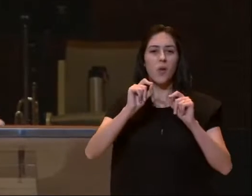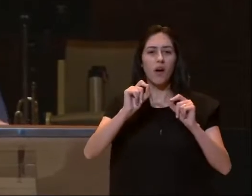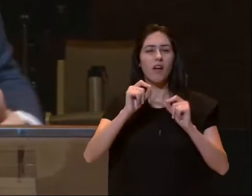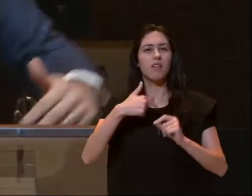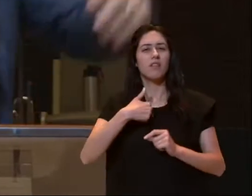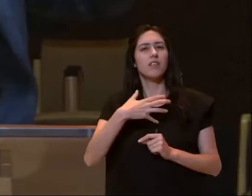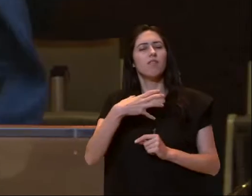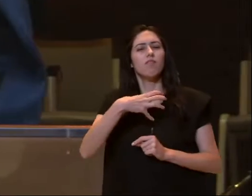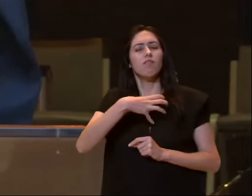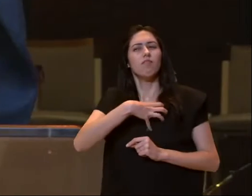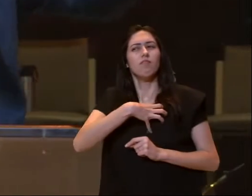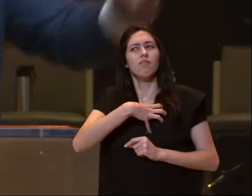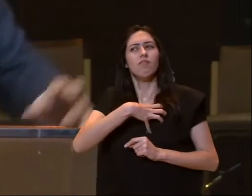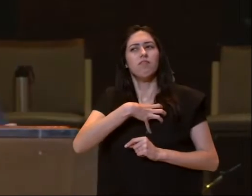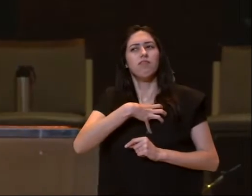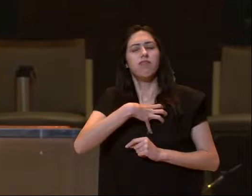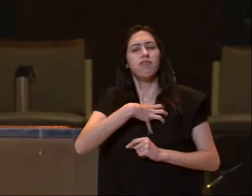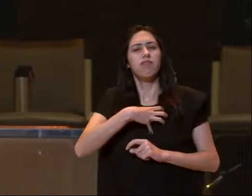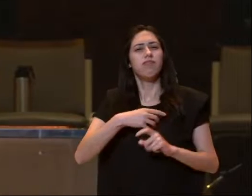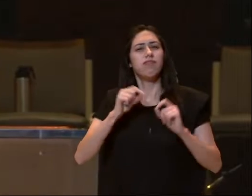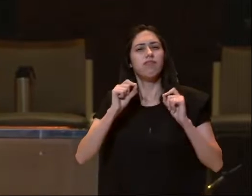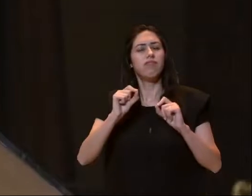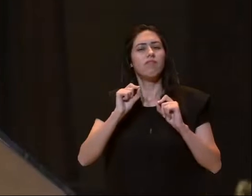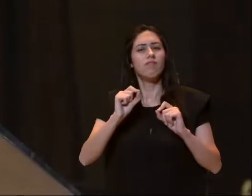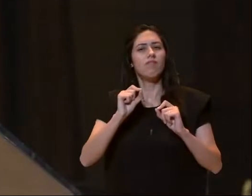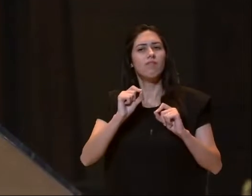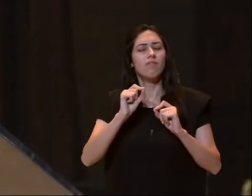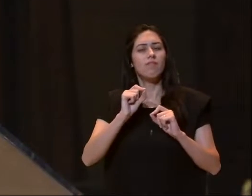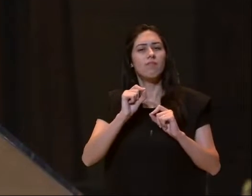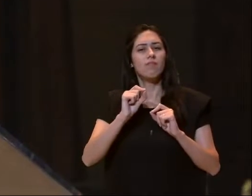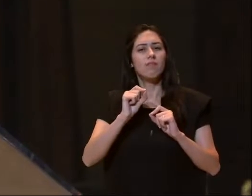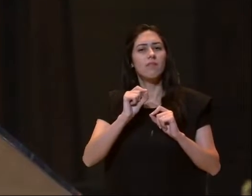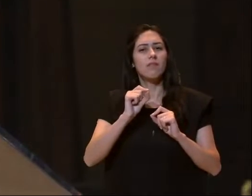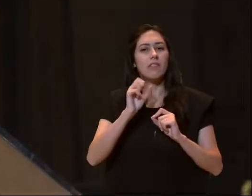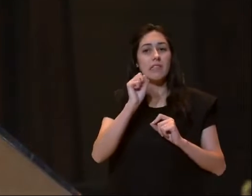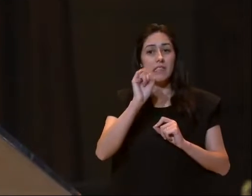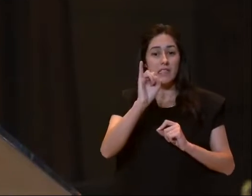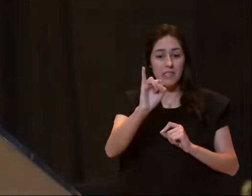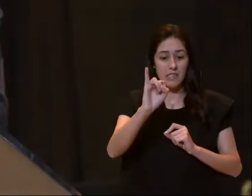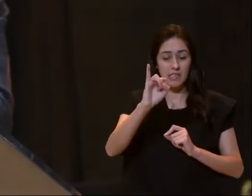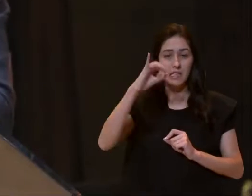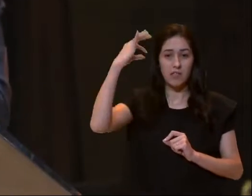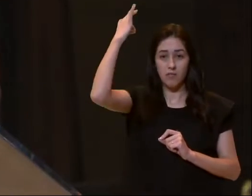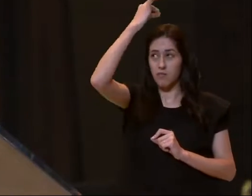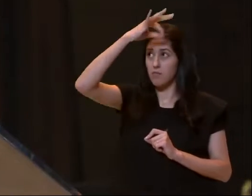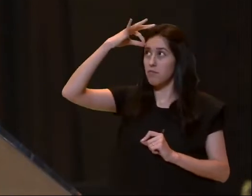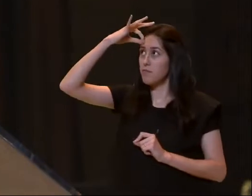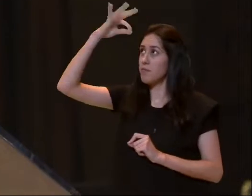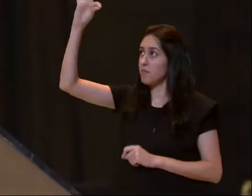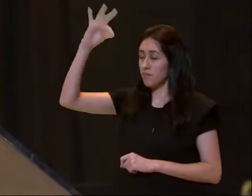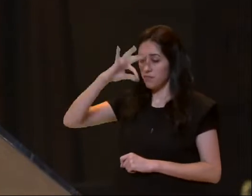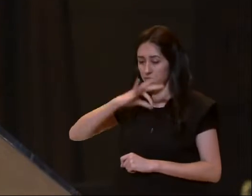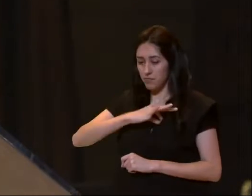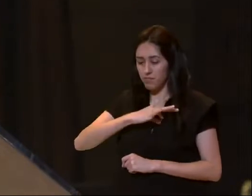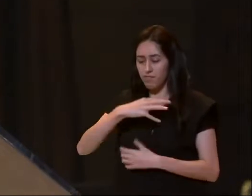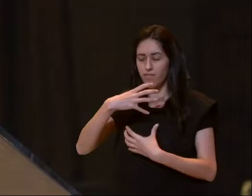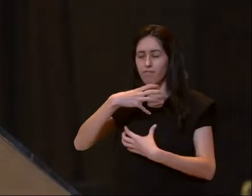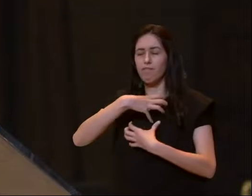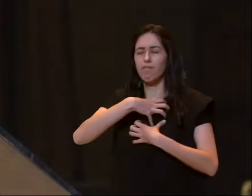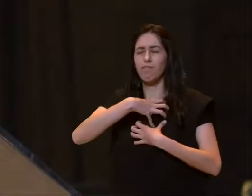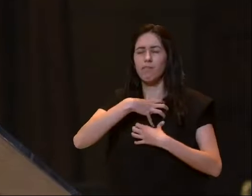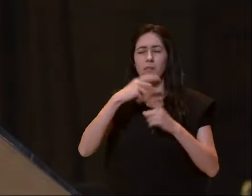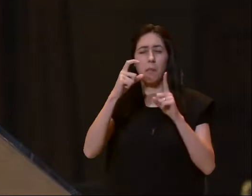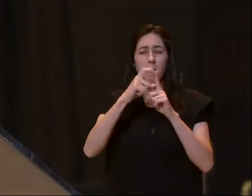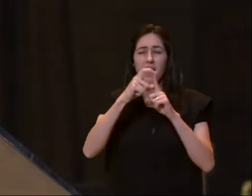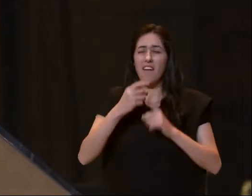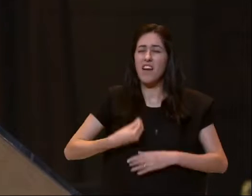li aquele texto um monte de vezes. Mas quando há um derramar do Espírito, você lê de novo e a palavra se torna